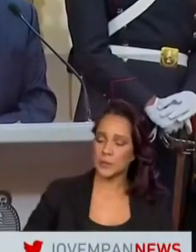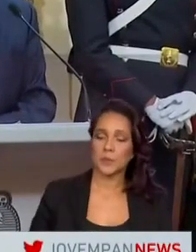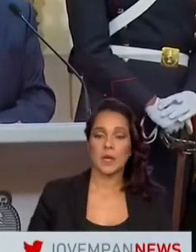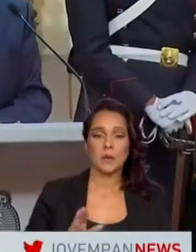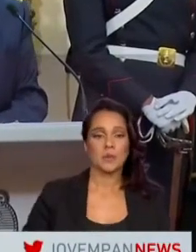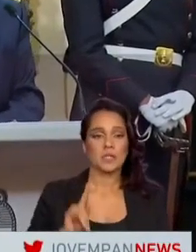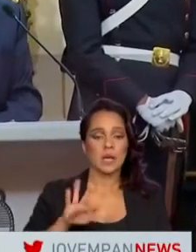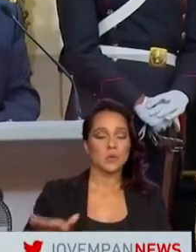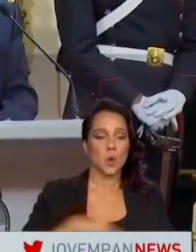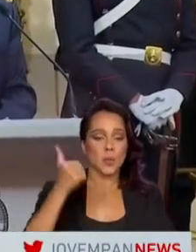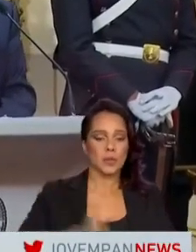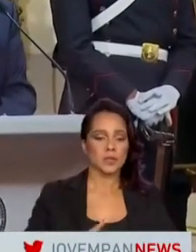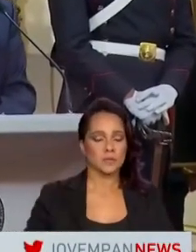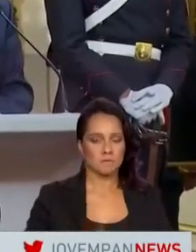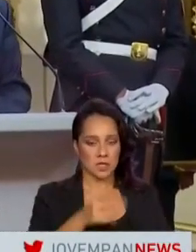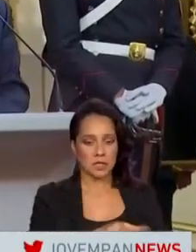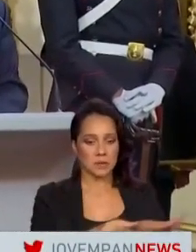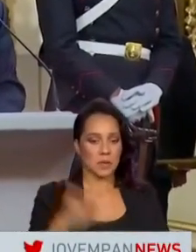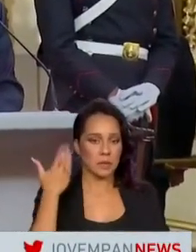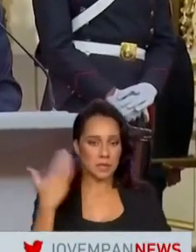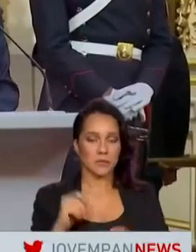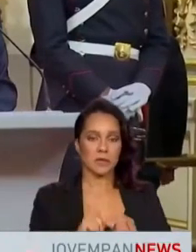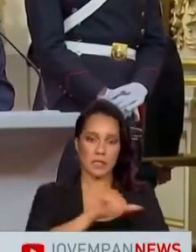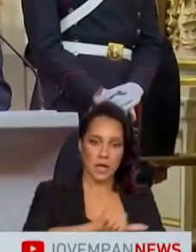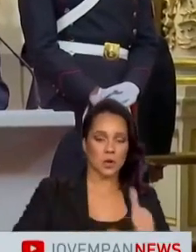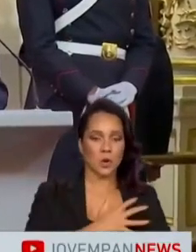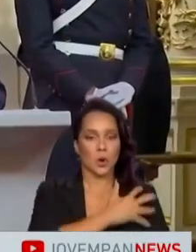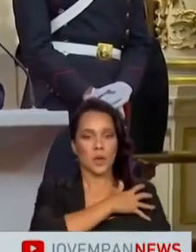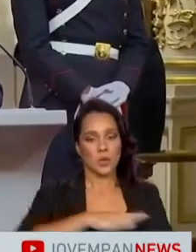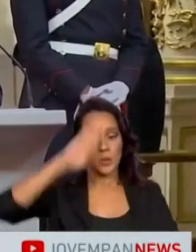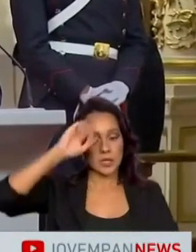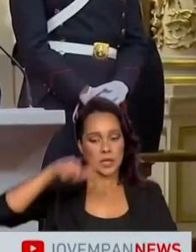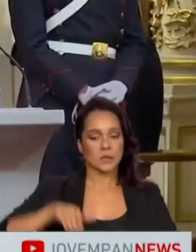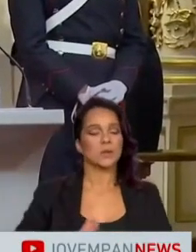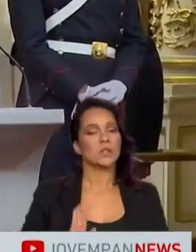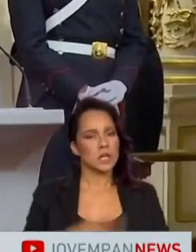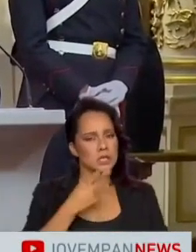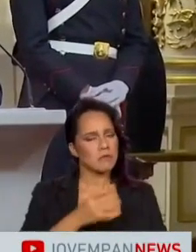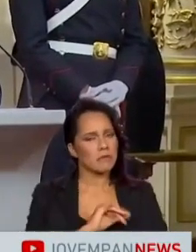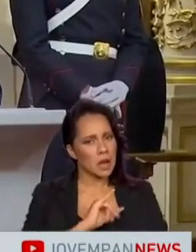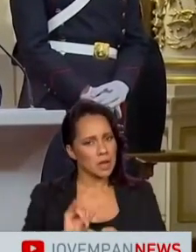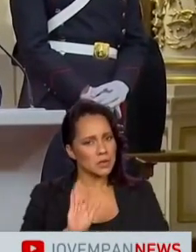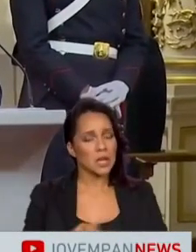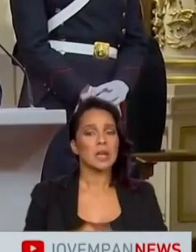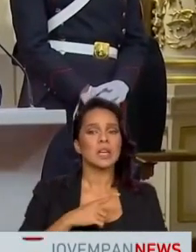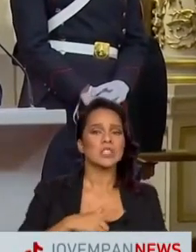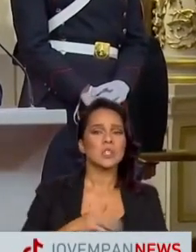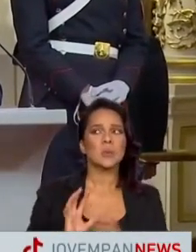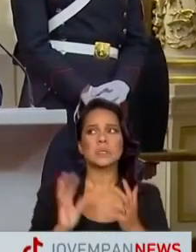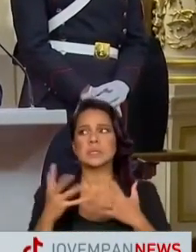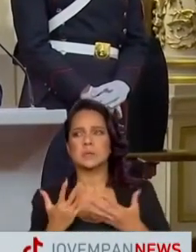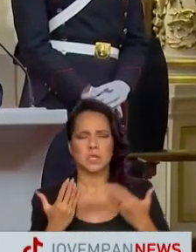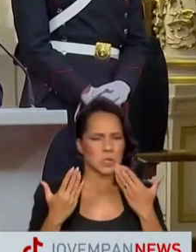conta dos atos golpistas. O senhor, na semana passada, fez a troca de comando do Exército e já havia dito algumas vezes que havia um clima